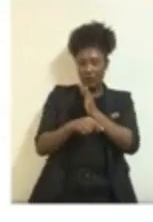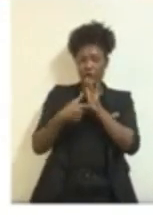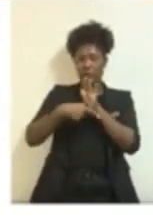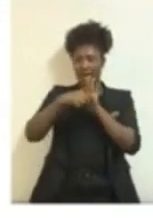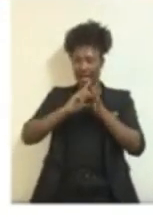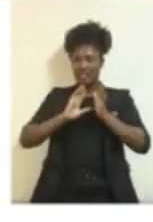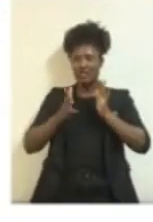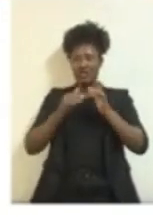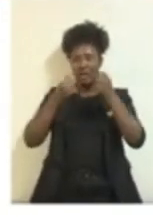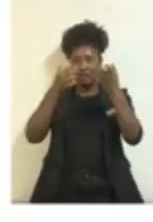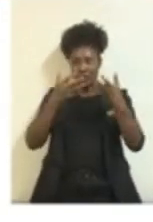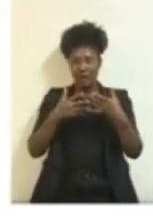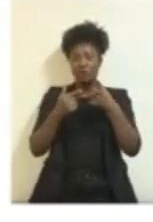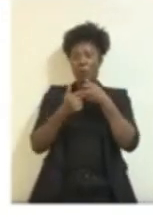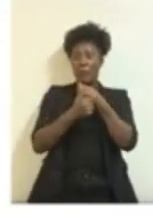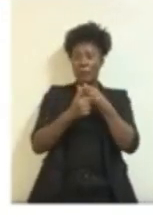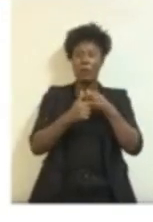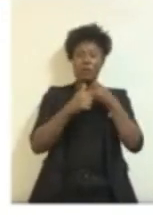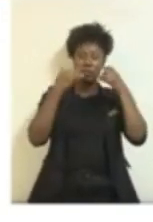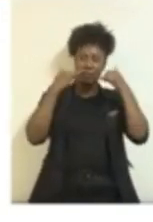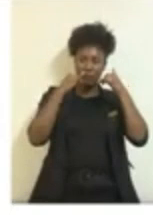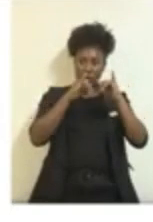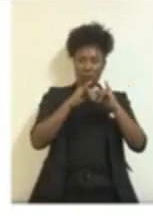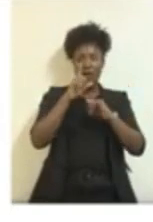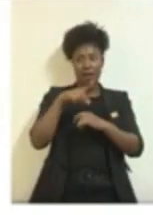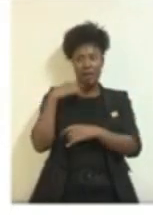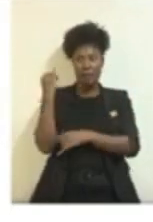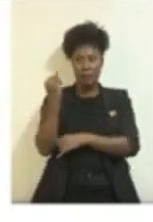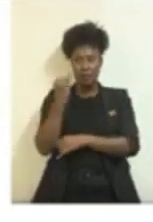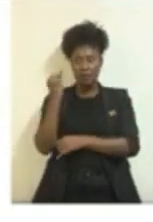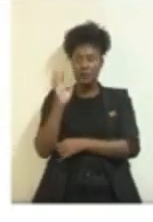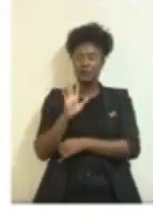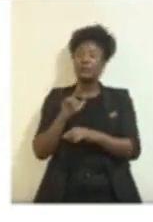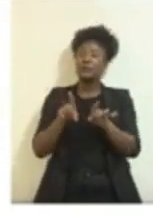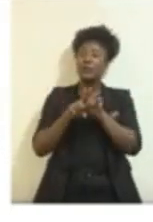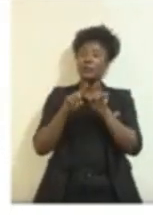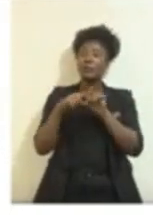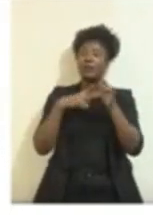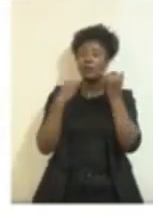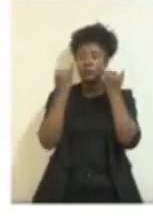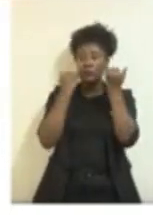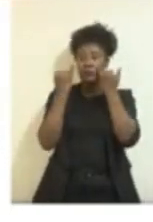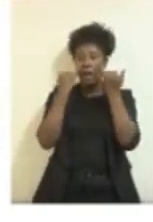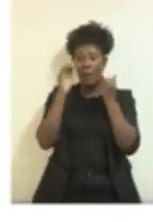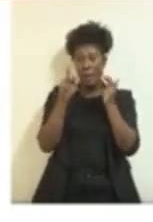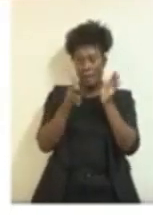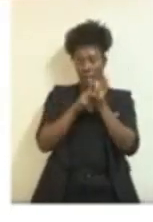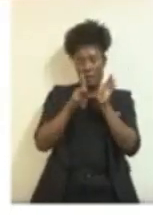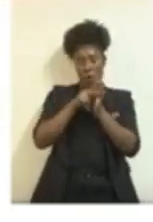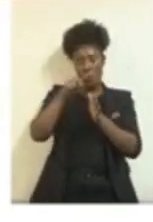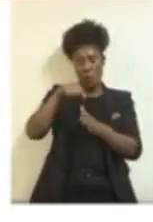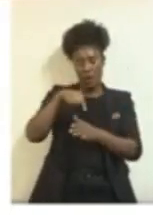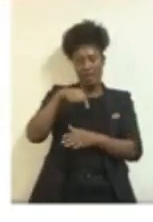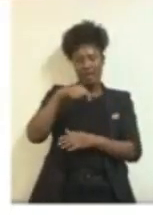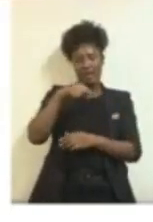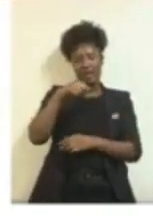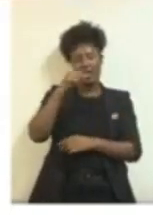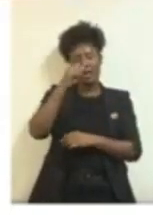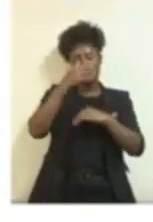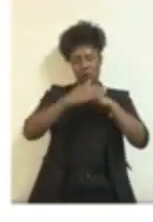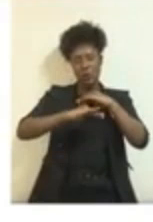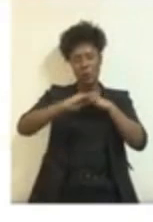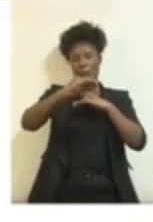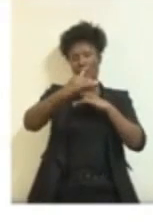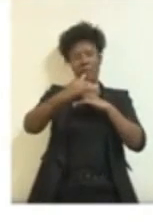papel da pecuária é importante. Eu trago aqui um dado que infelizmente não é do Pampa, é da Mata Atlântica, dos campos de